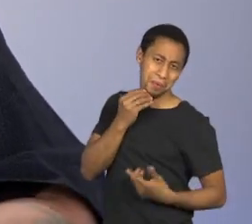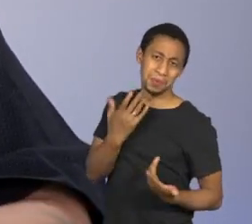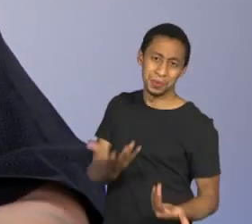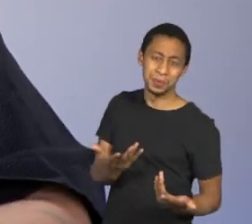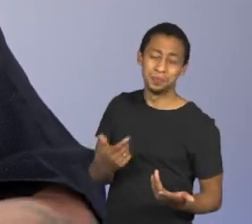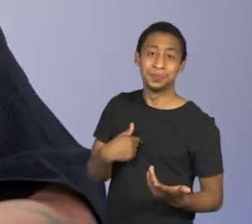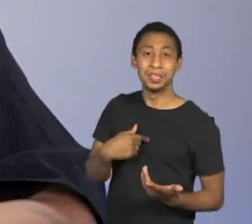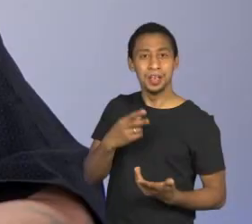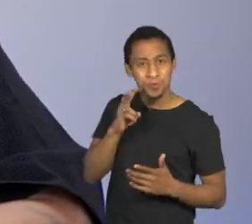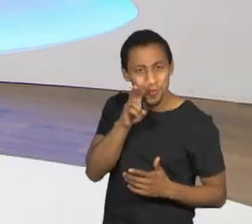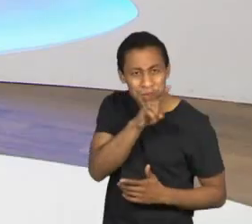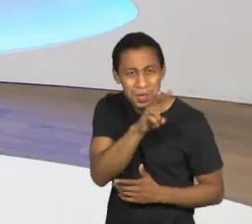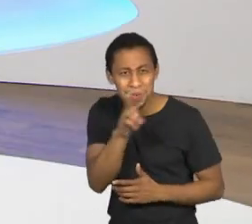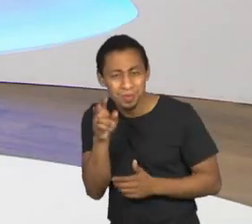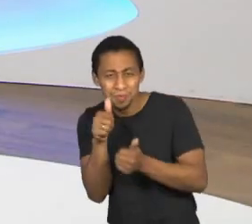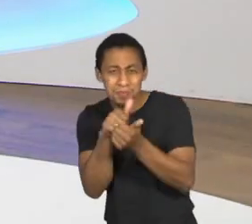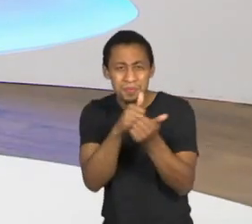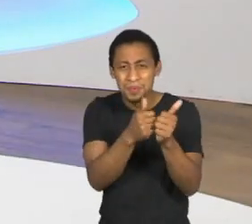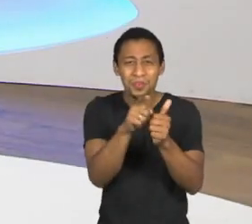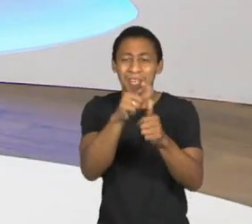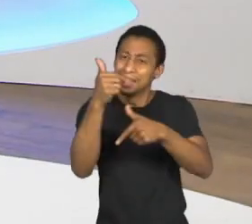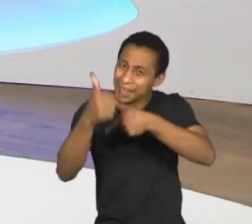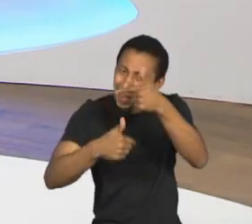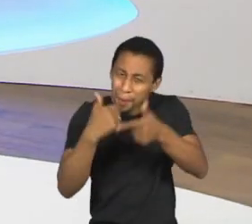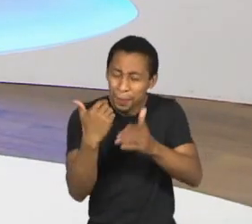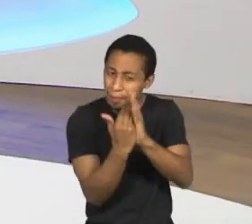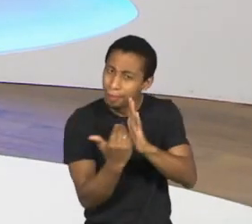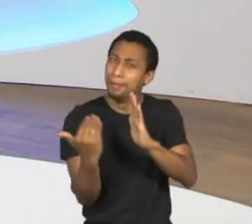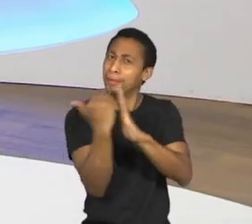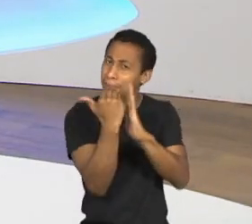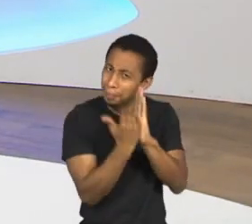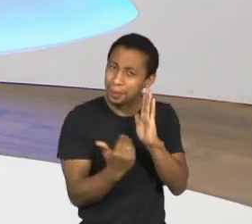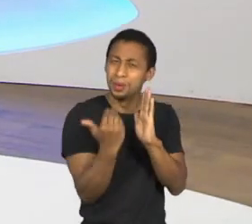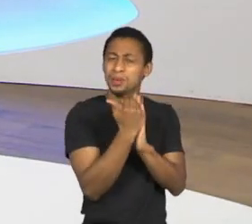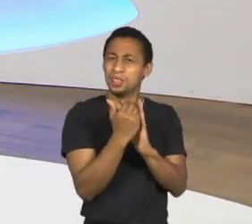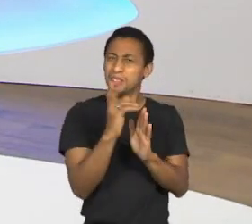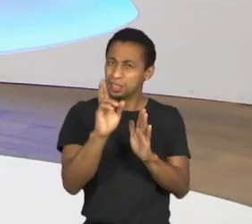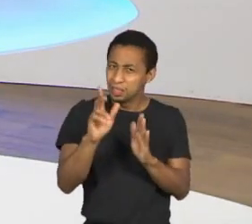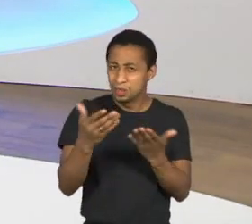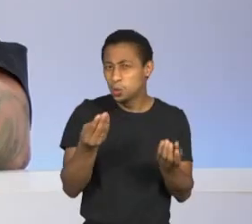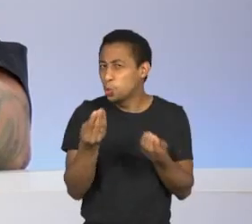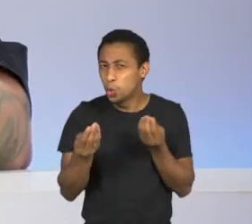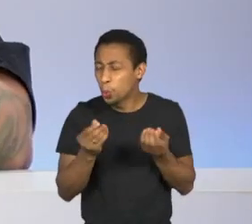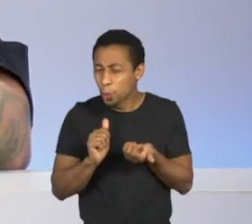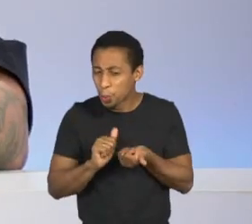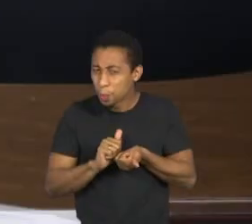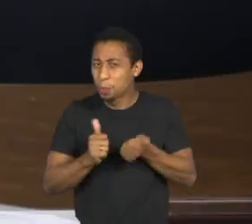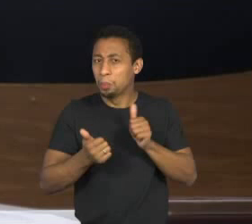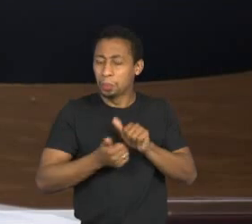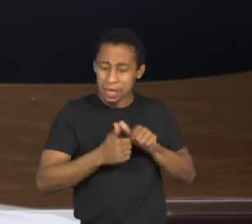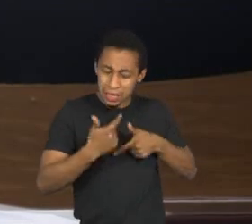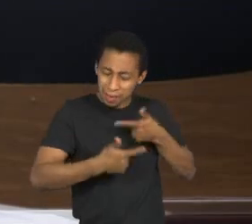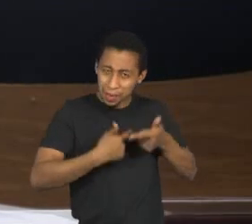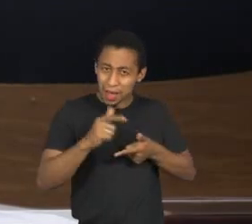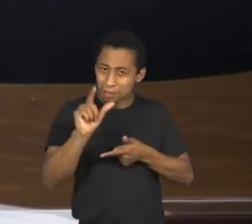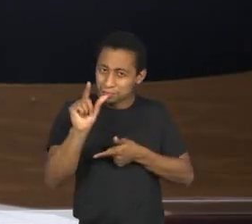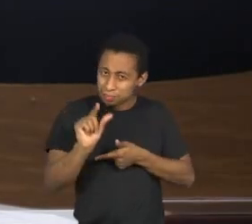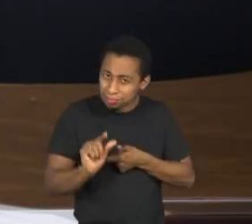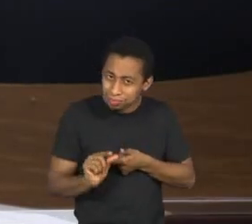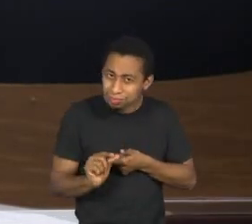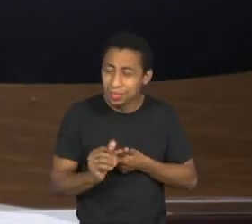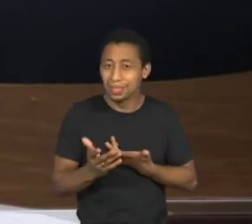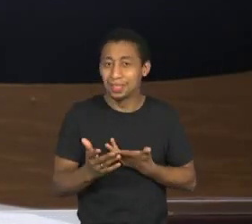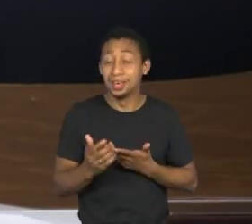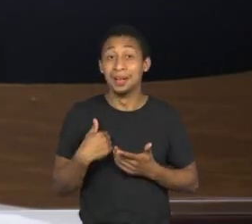você trabalha demais, e aí agora está rolando essa mudança mesmo de conseguir trabalhar menos? Fala do queijo que eu estou curiosa para você. Ó, é a